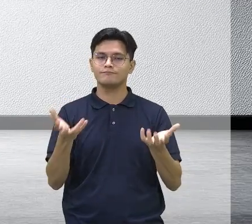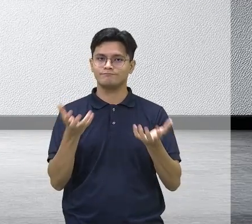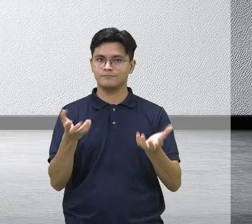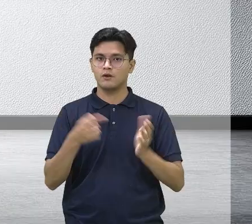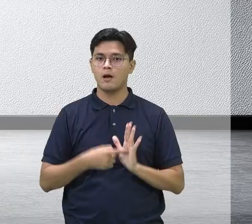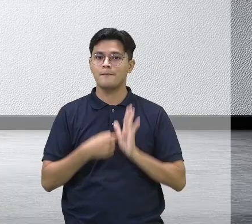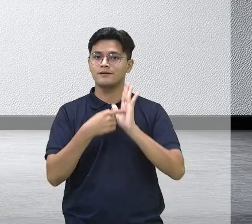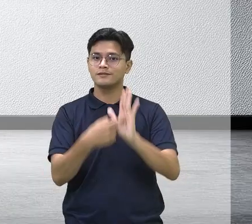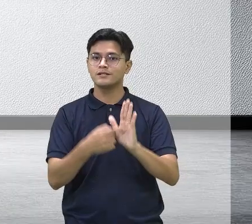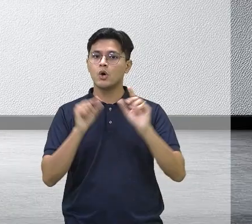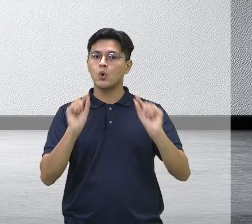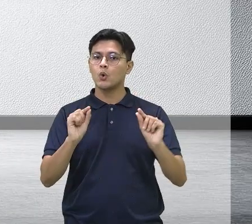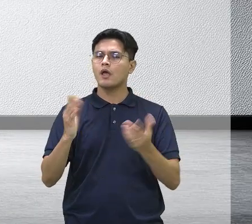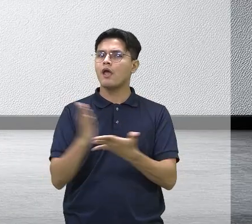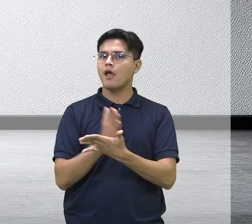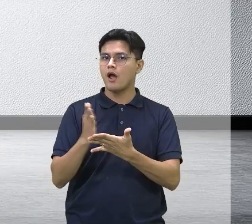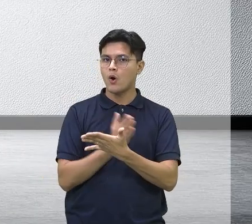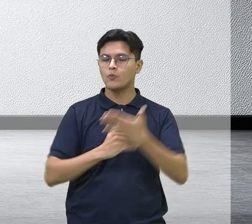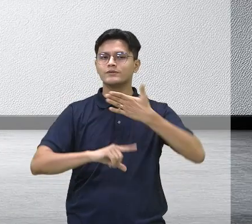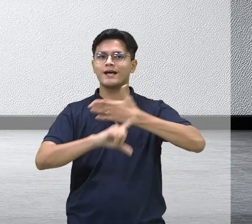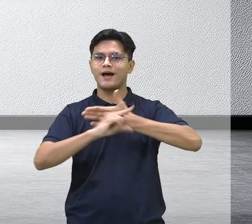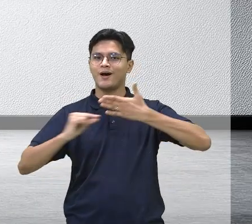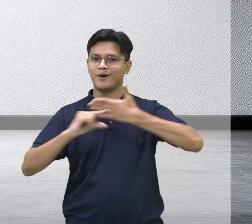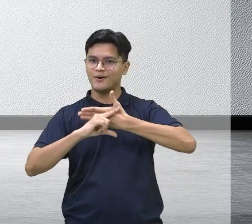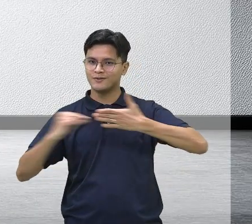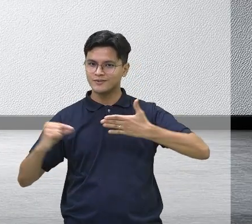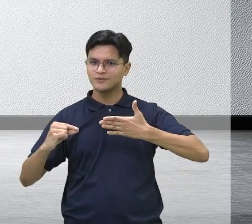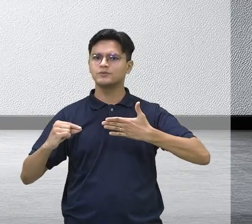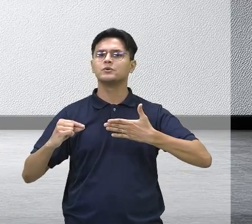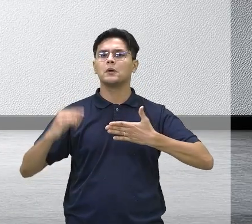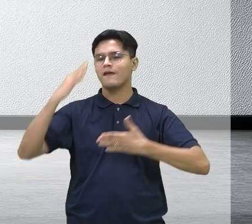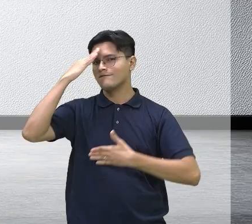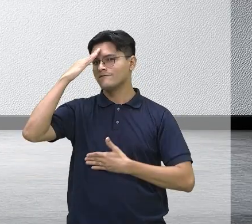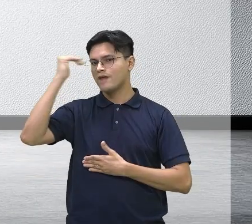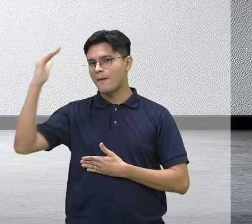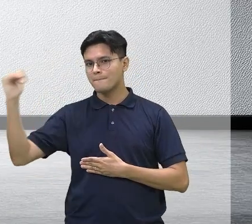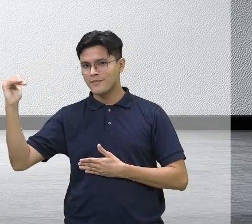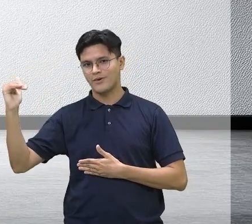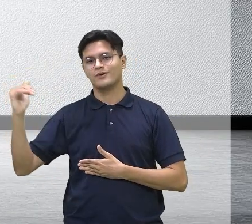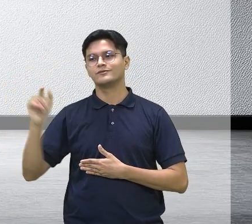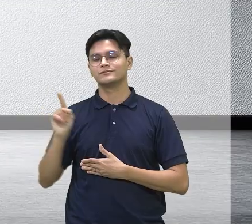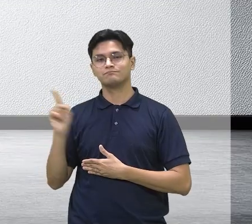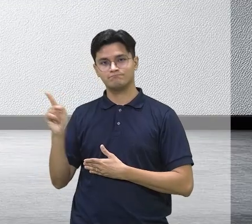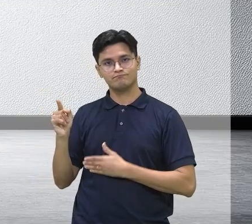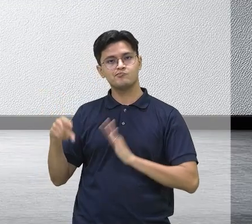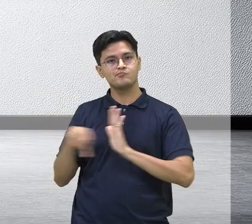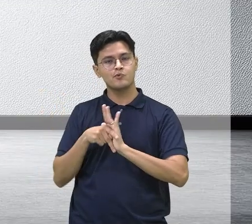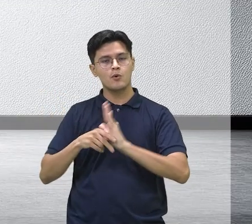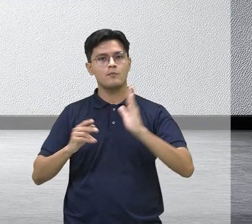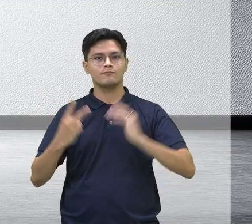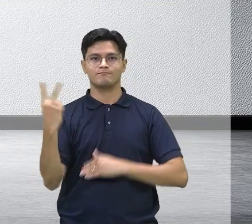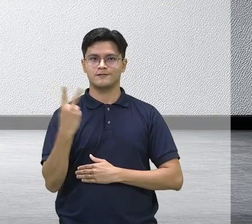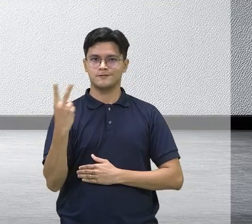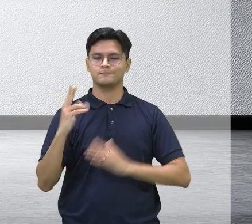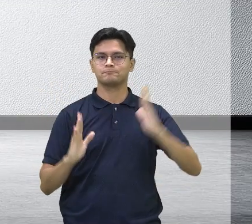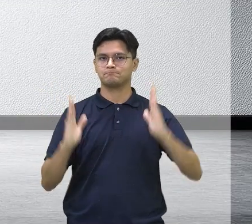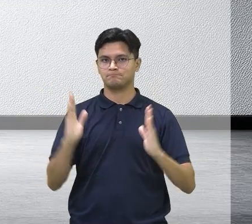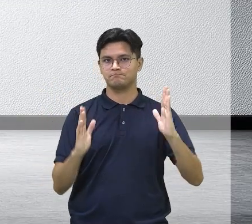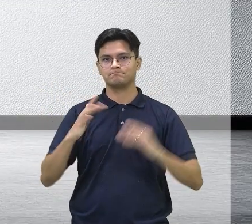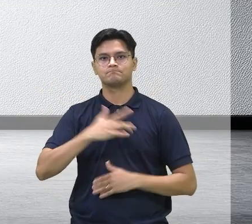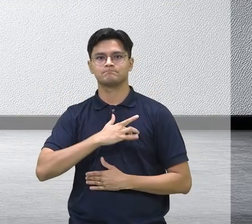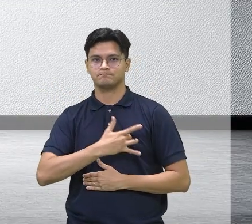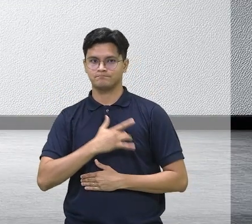para vocês alguns escritores que se destacaram como segunda geração do romantismo.